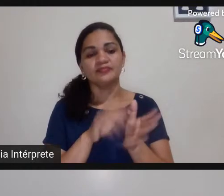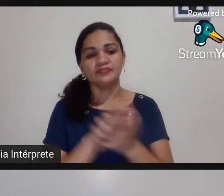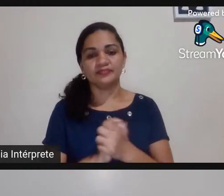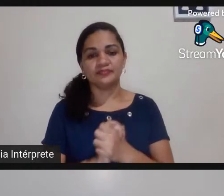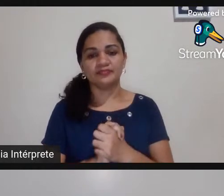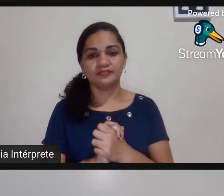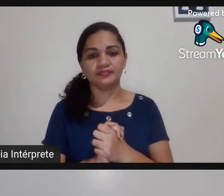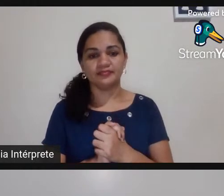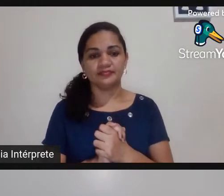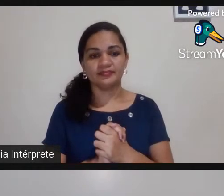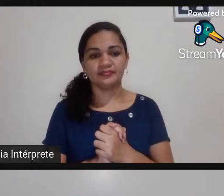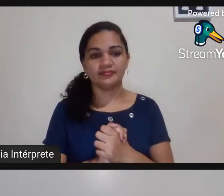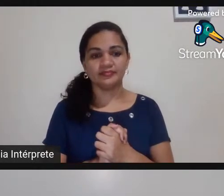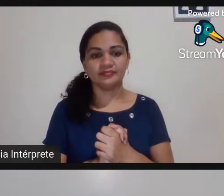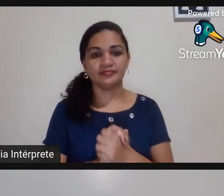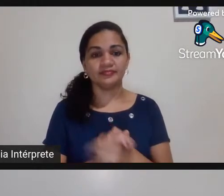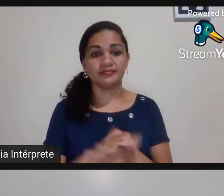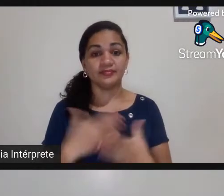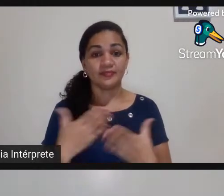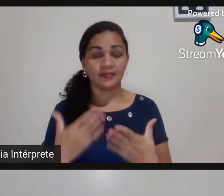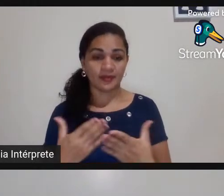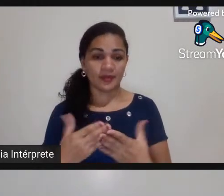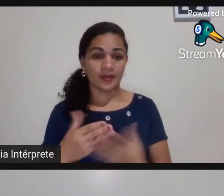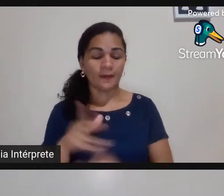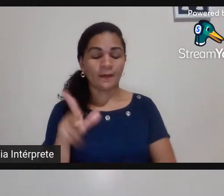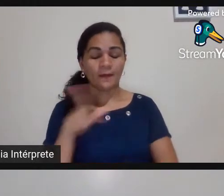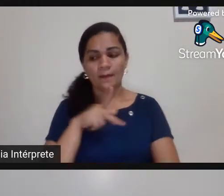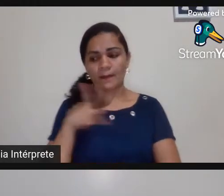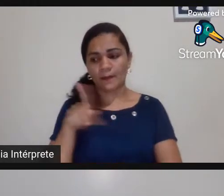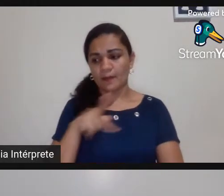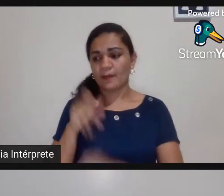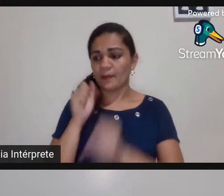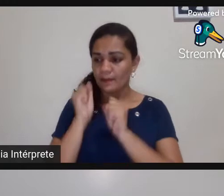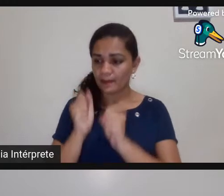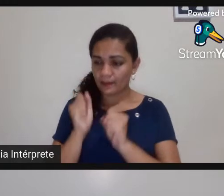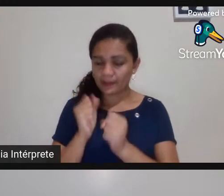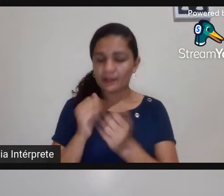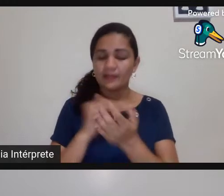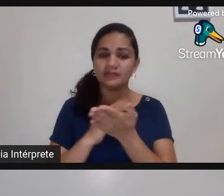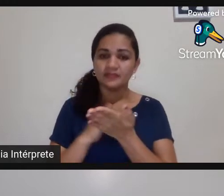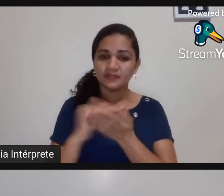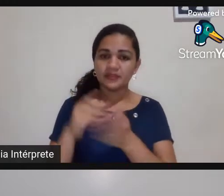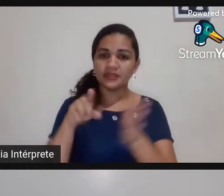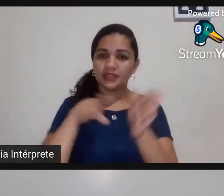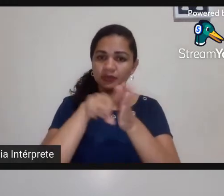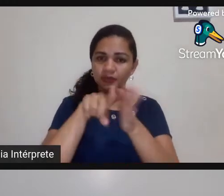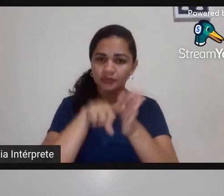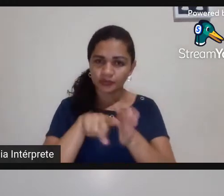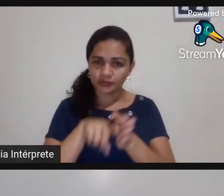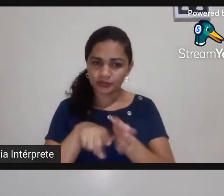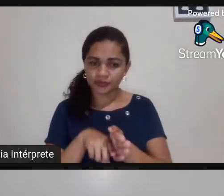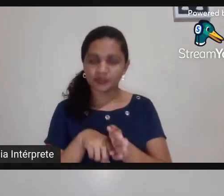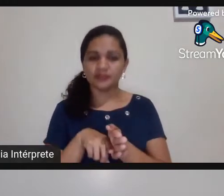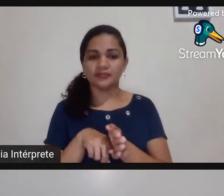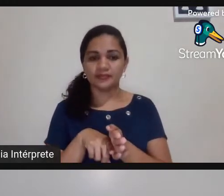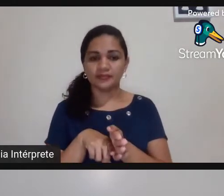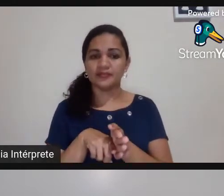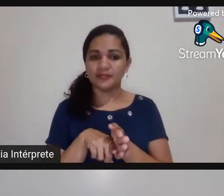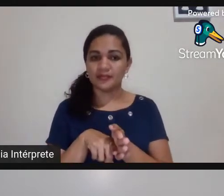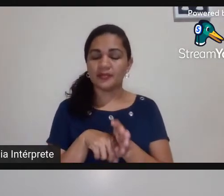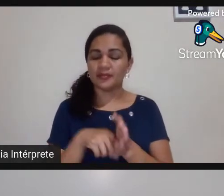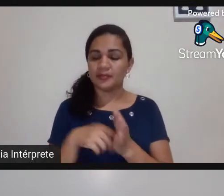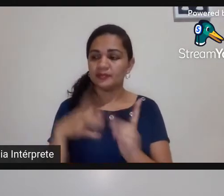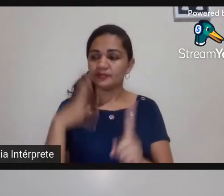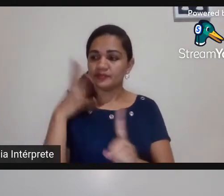aí então procure caduceu poderia começar as perguntas aí para o nosso